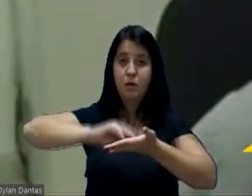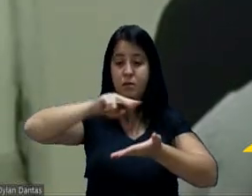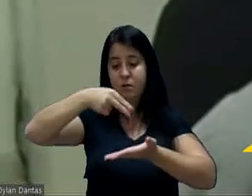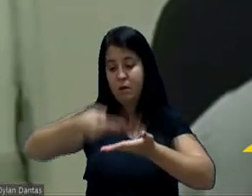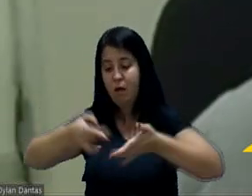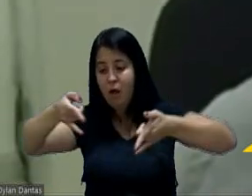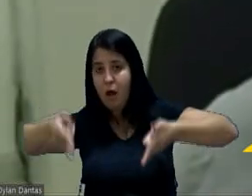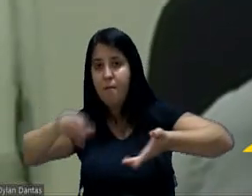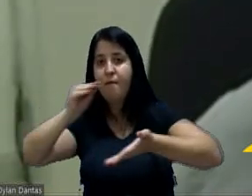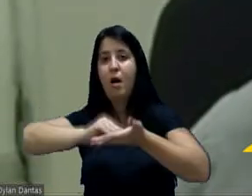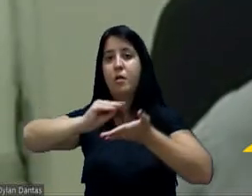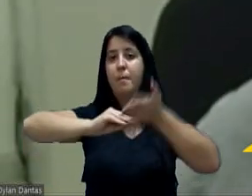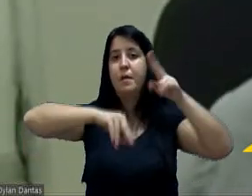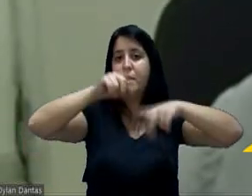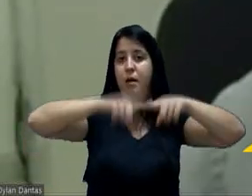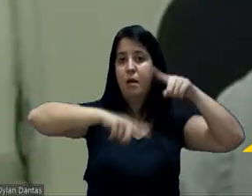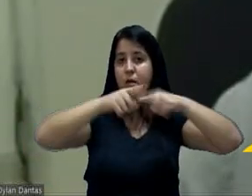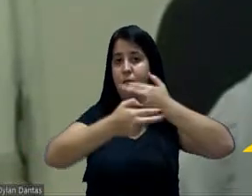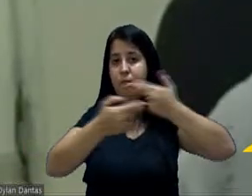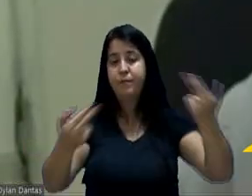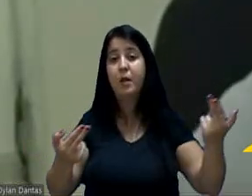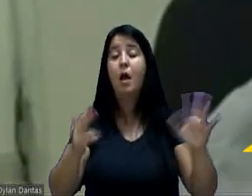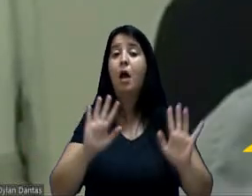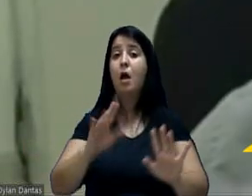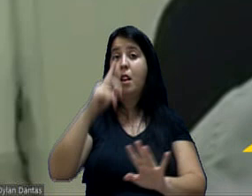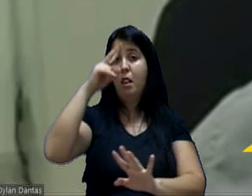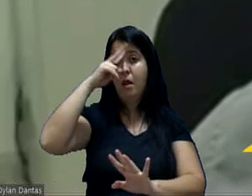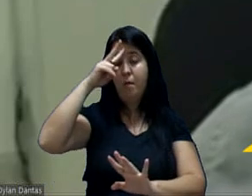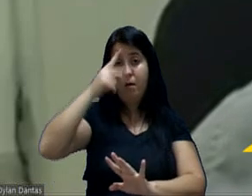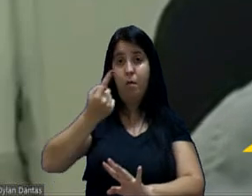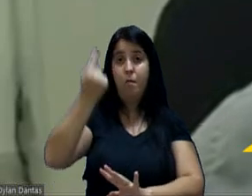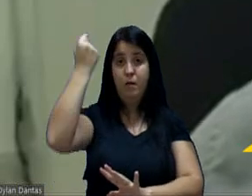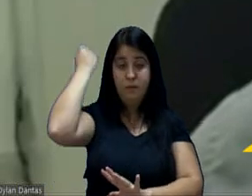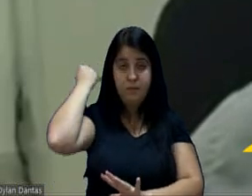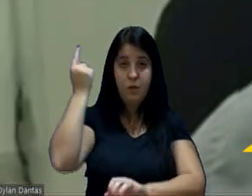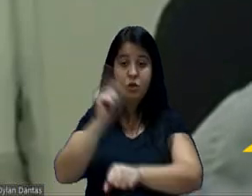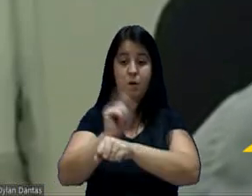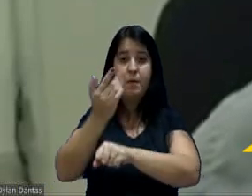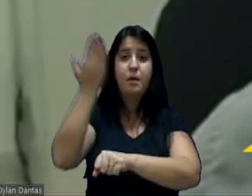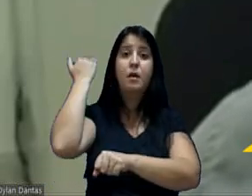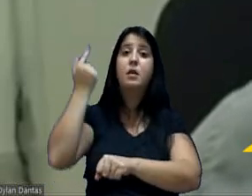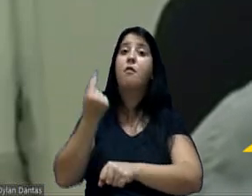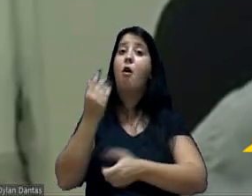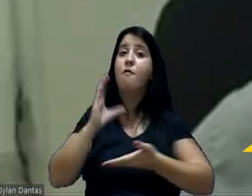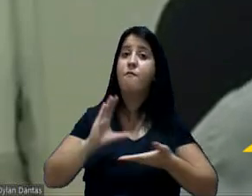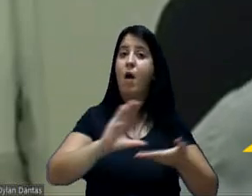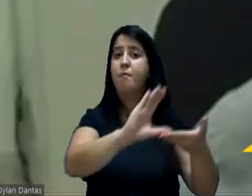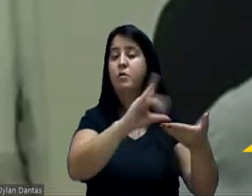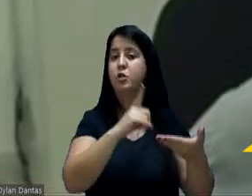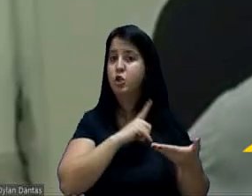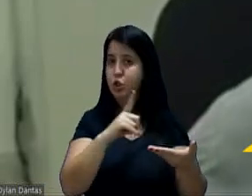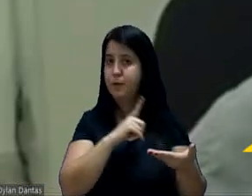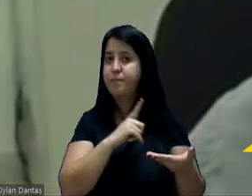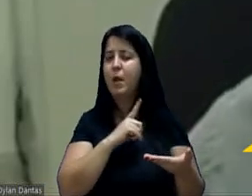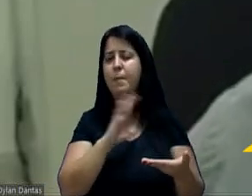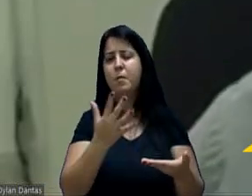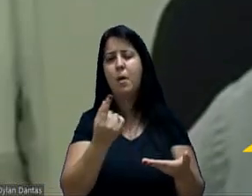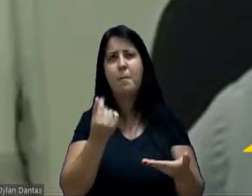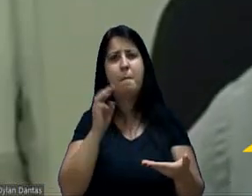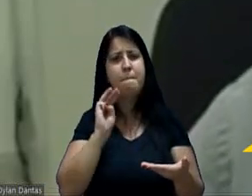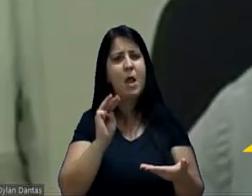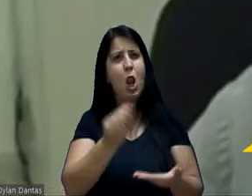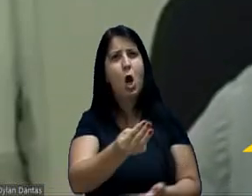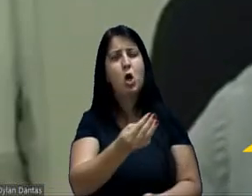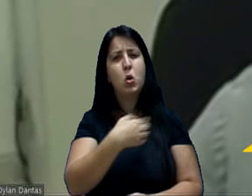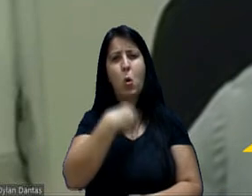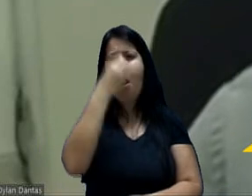necessidade de insumos. Eu volto a lembrar que na gestão anterior teve uma verba repassada do governo federal na casa de milhões, eu não me recordo